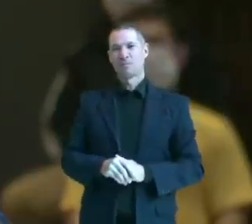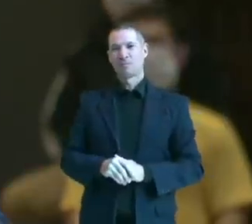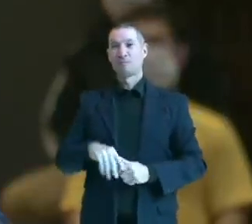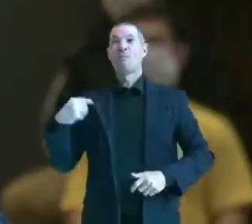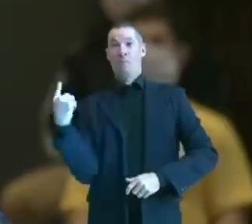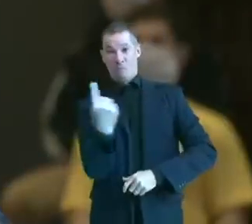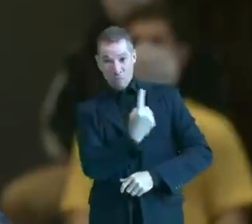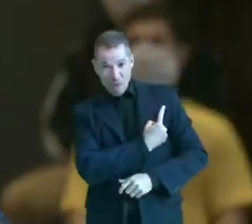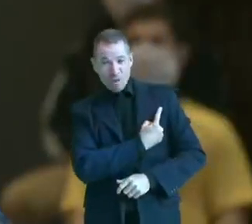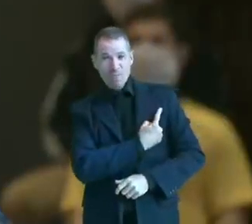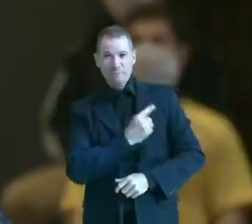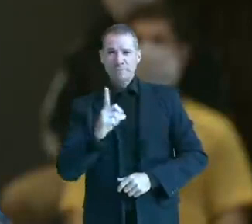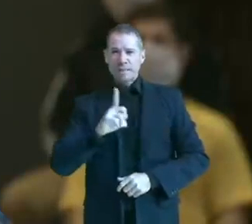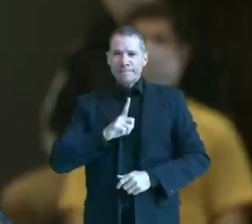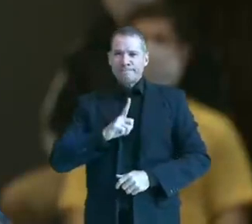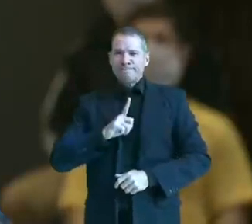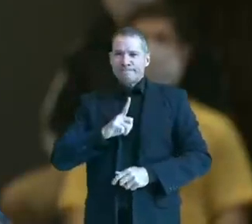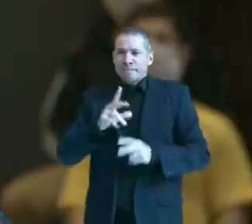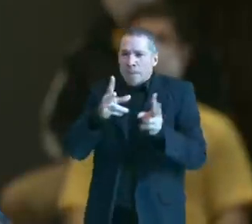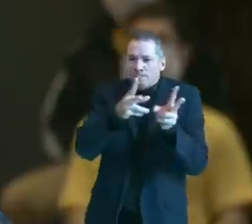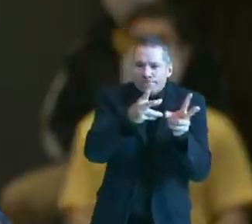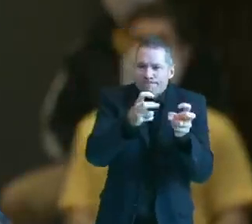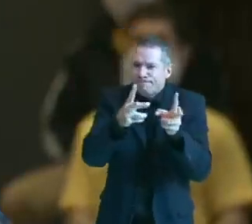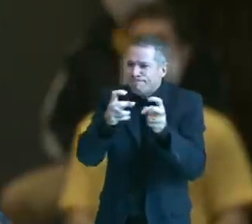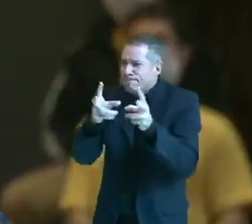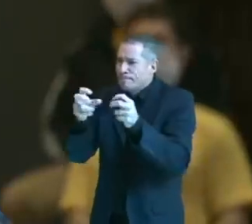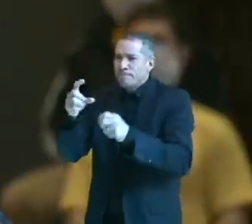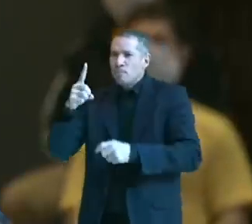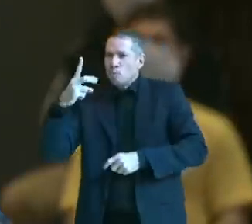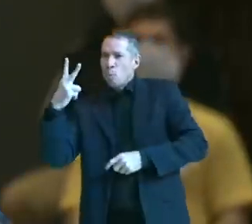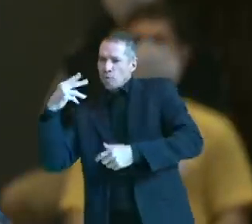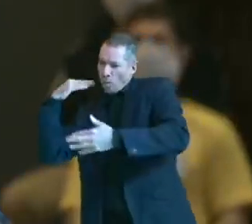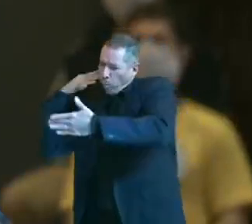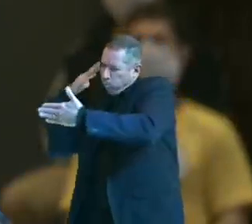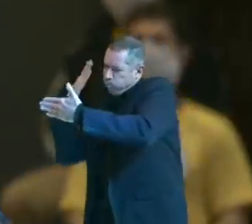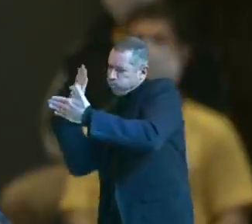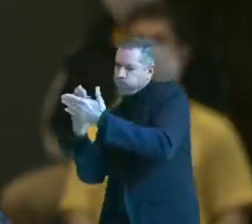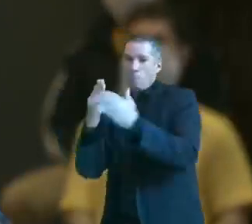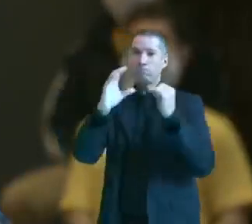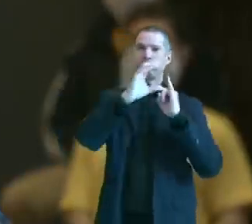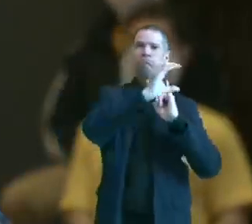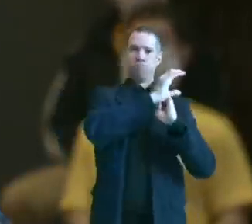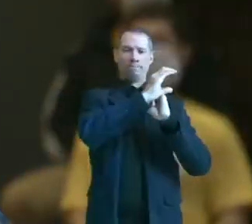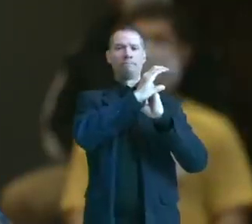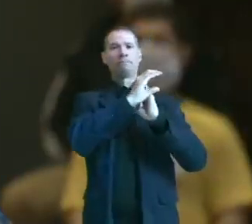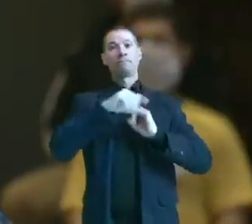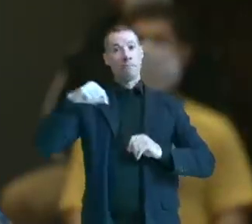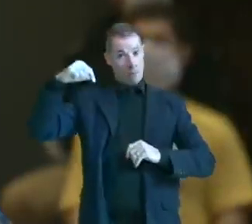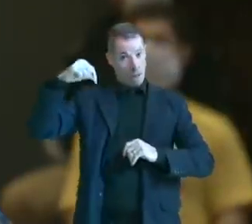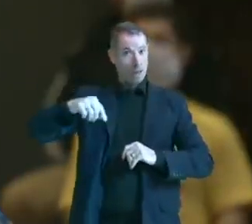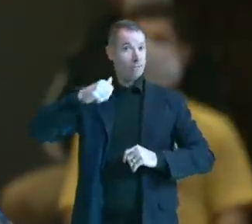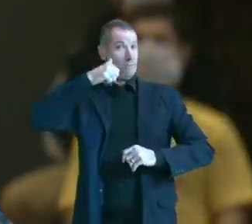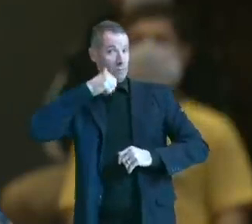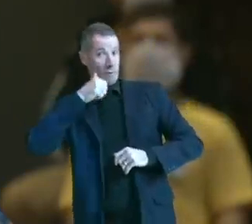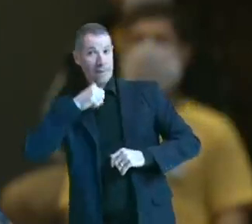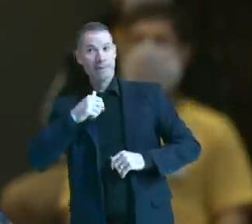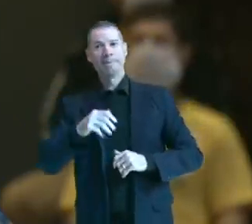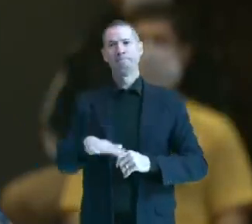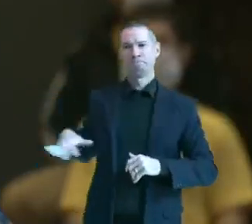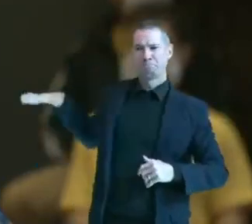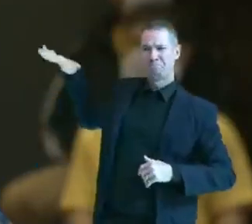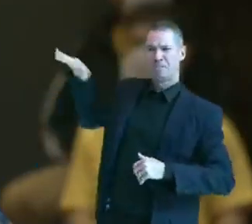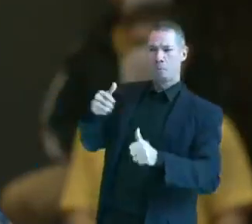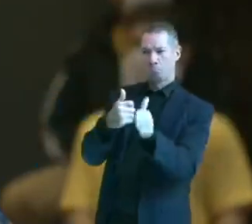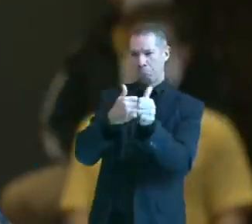E a gente tem visto isso nesses 12 anos de Cristolândia. Aqui na Cristolândia Feminina,